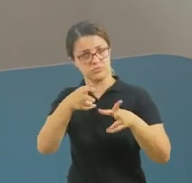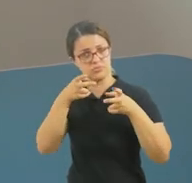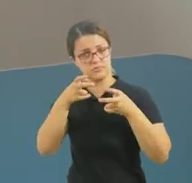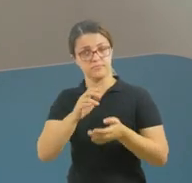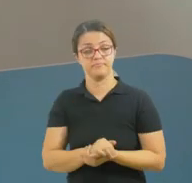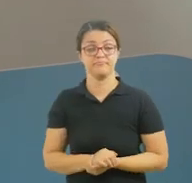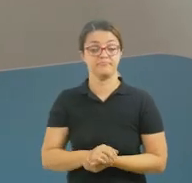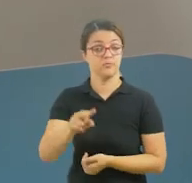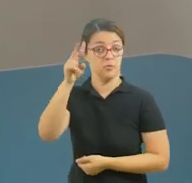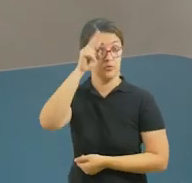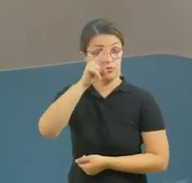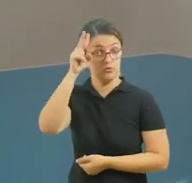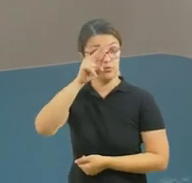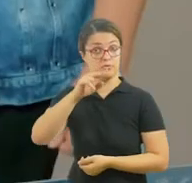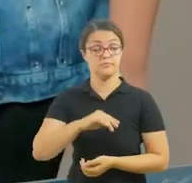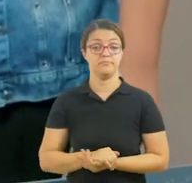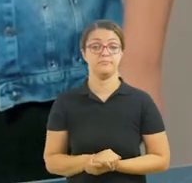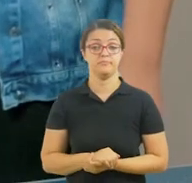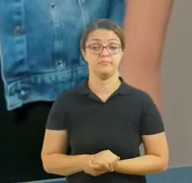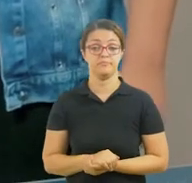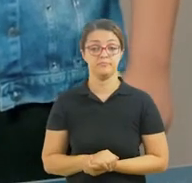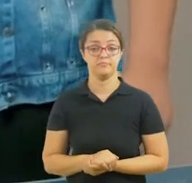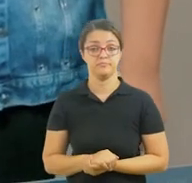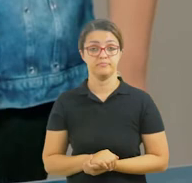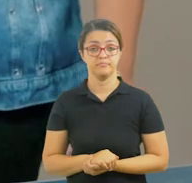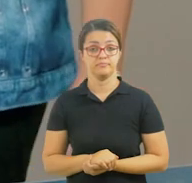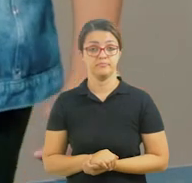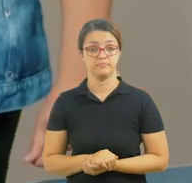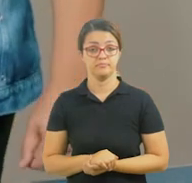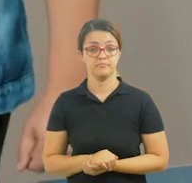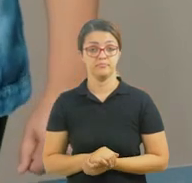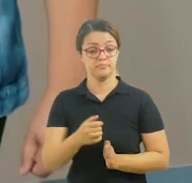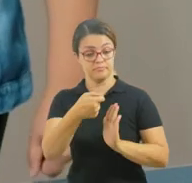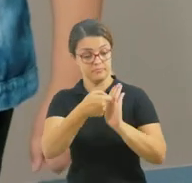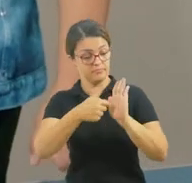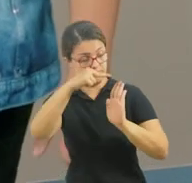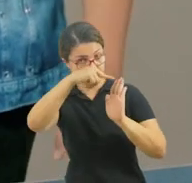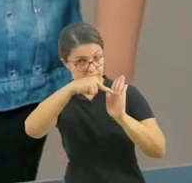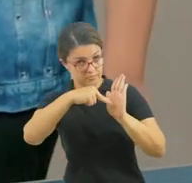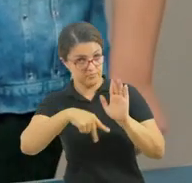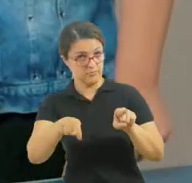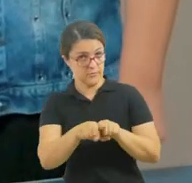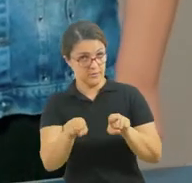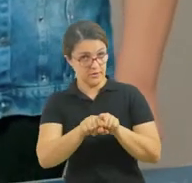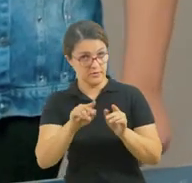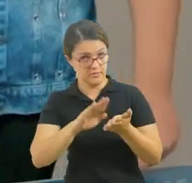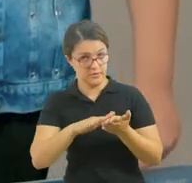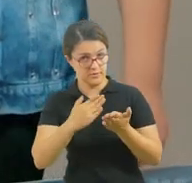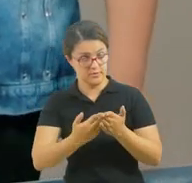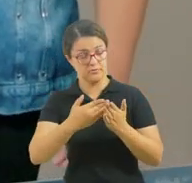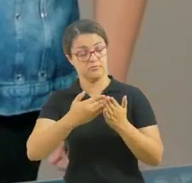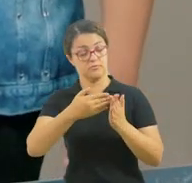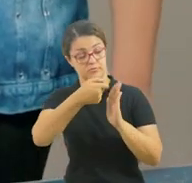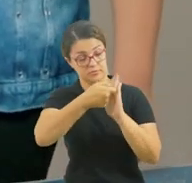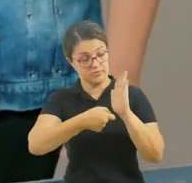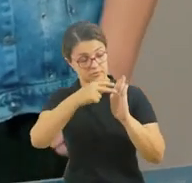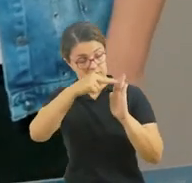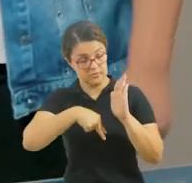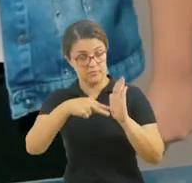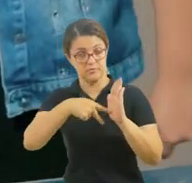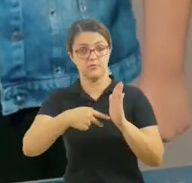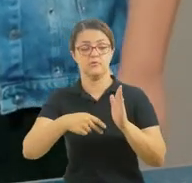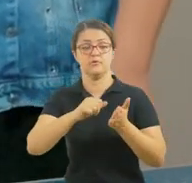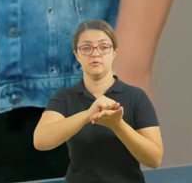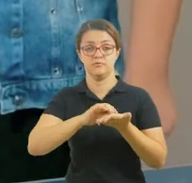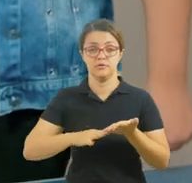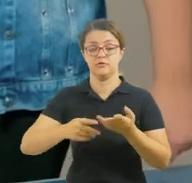Em história, nós vamos trabalhar leitura e interpretação de texto sobre o texto Atividades